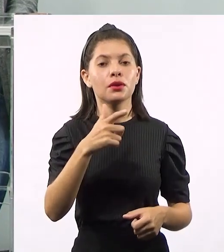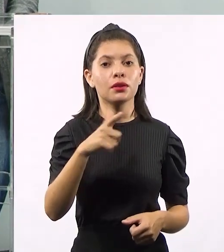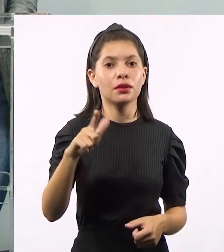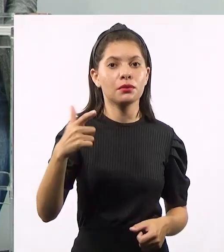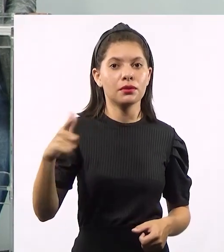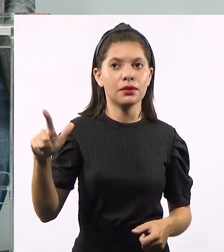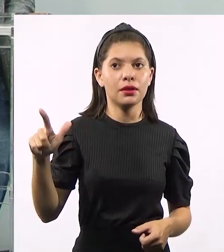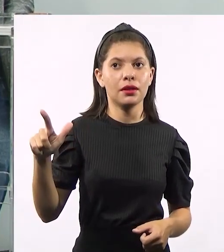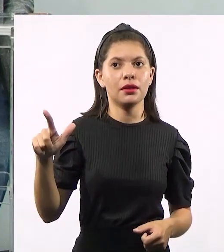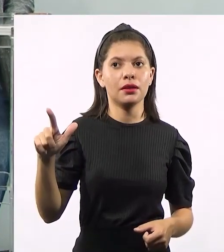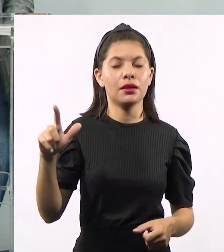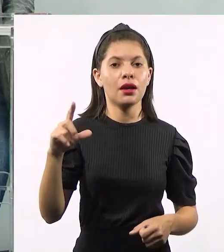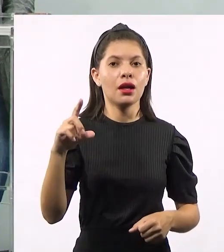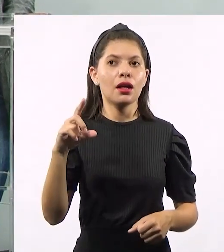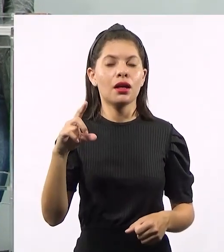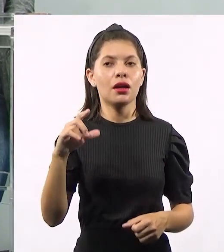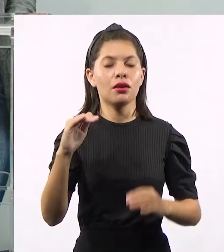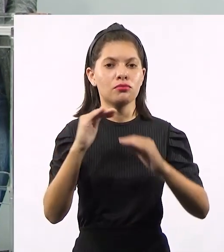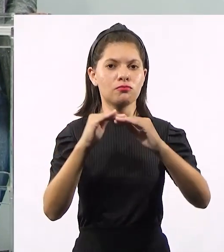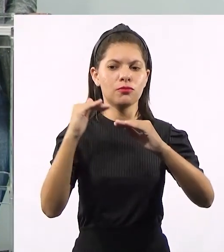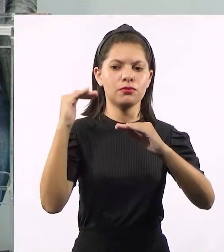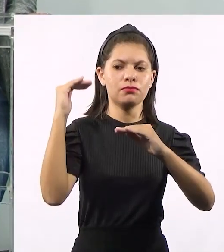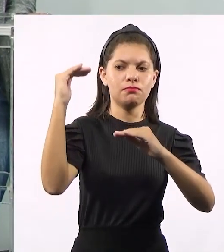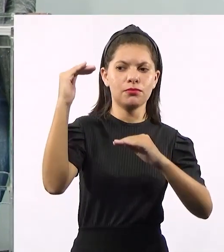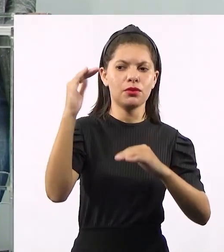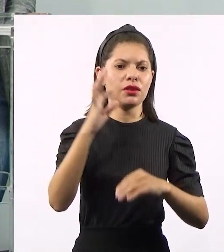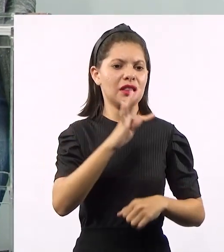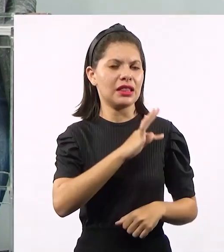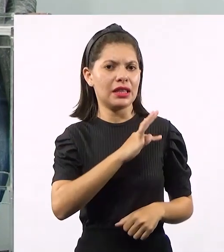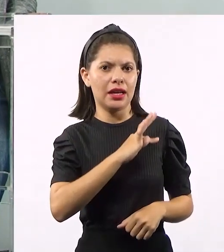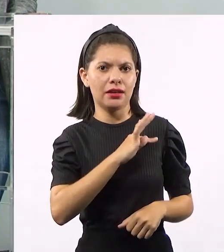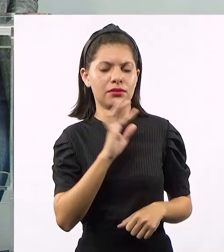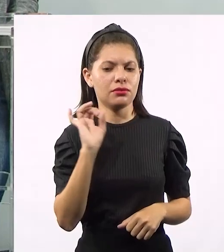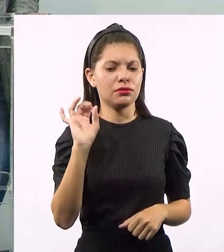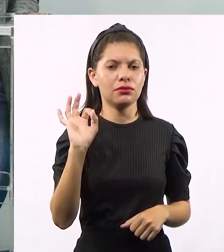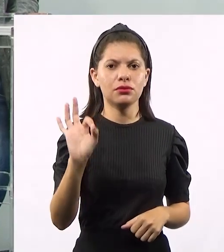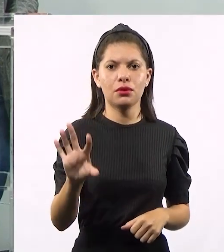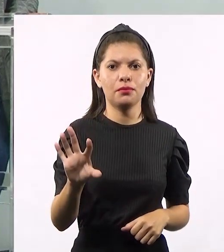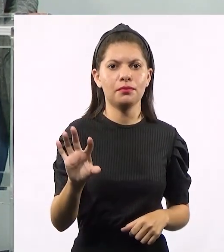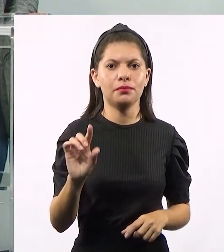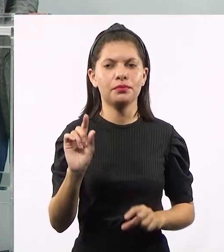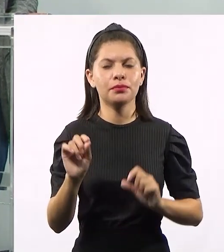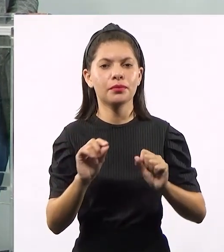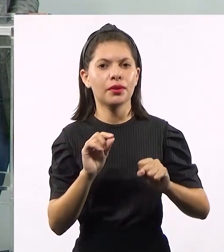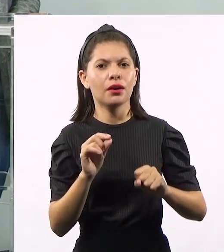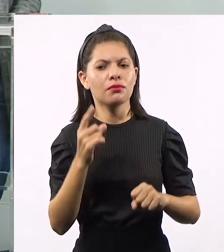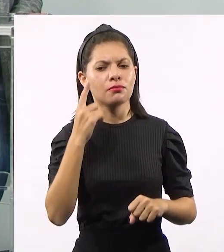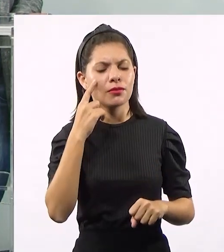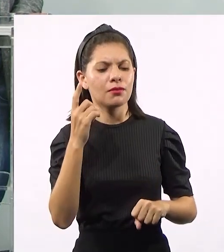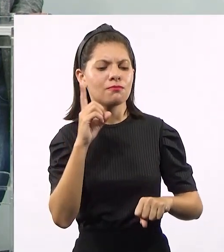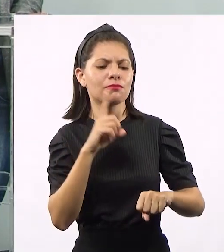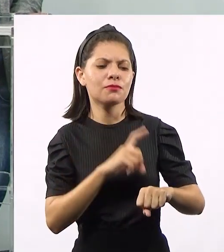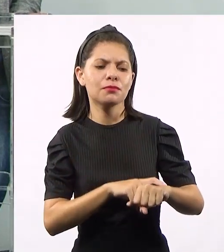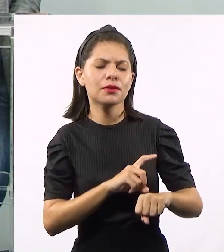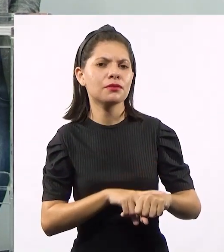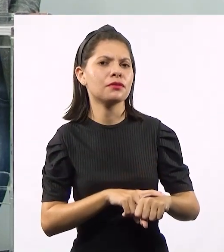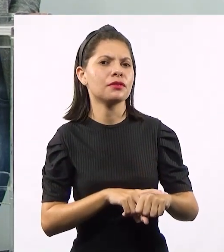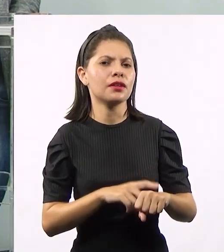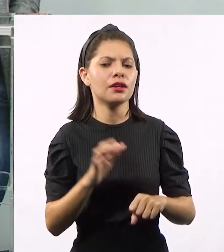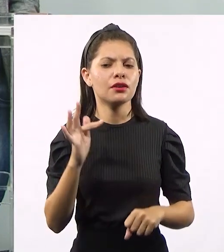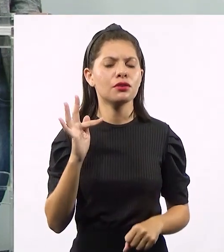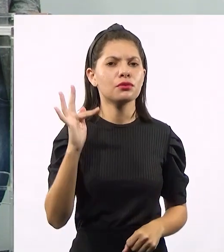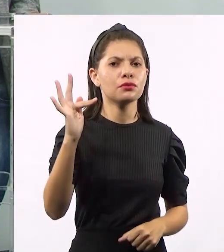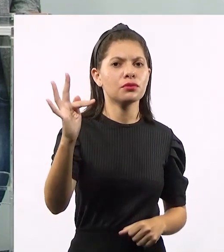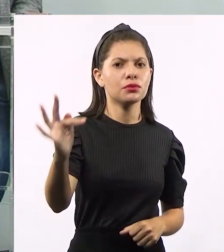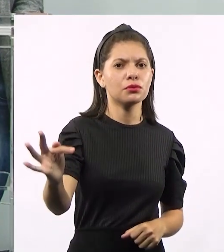por exemplo, não ter um nível superior, ter só um nível técnico. Então, se eu não previ que havia possibilidade de ter nível técnico,